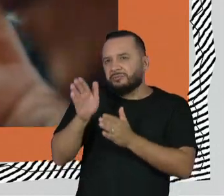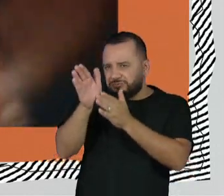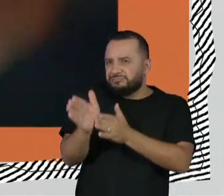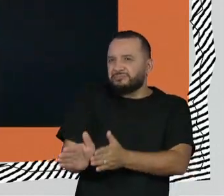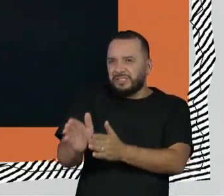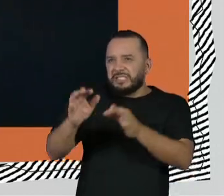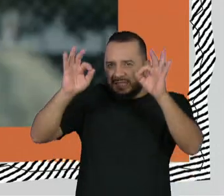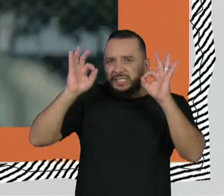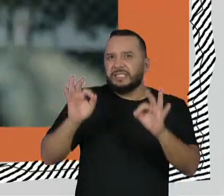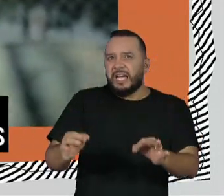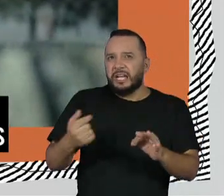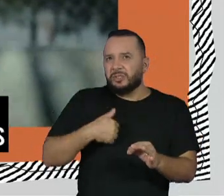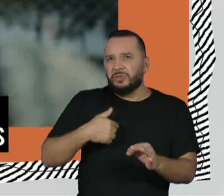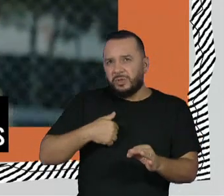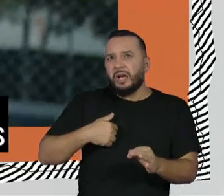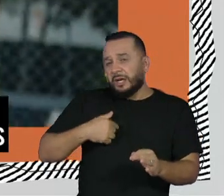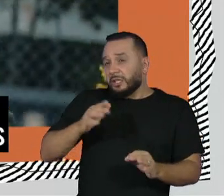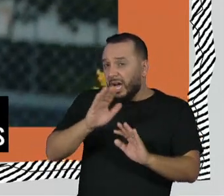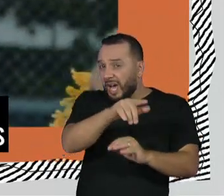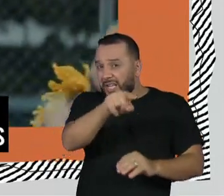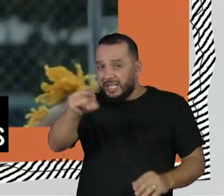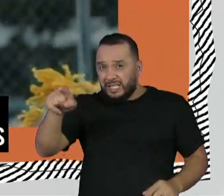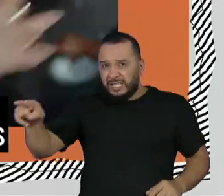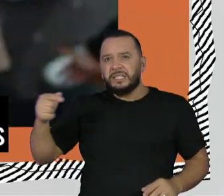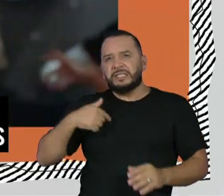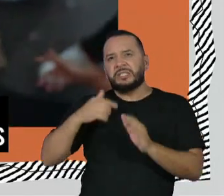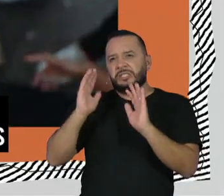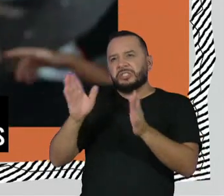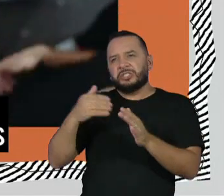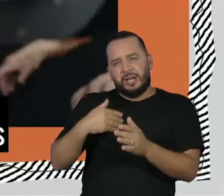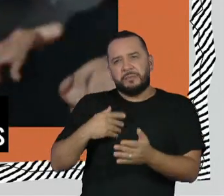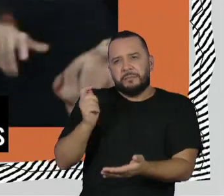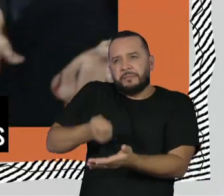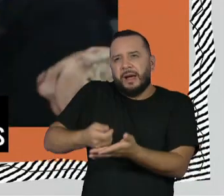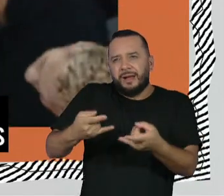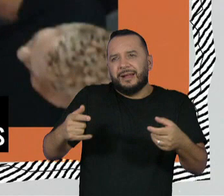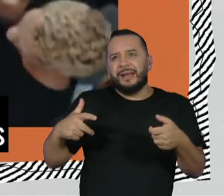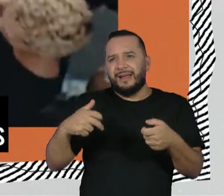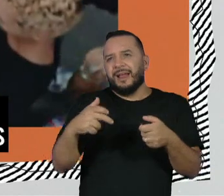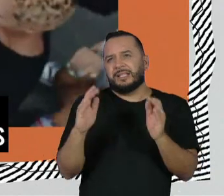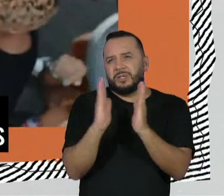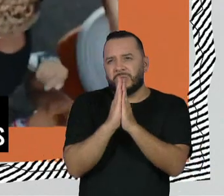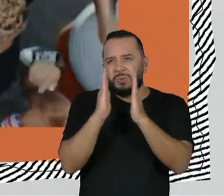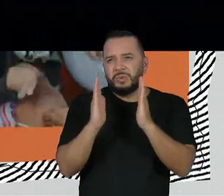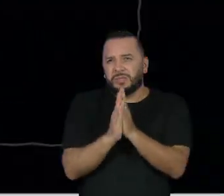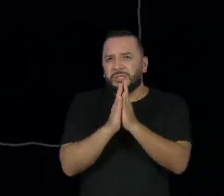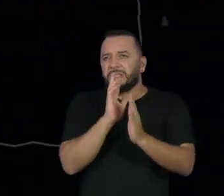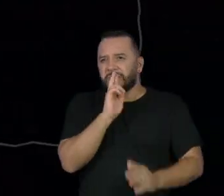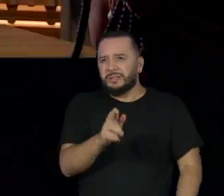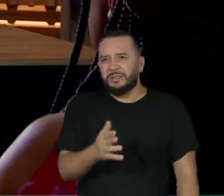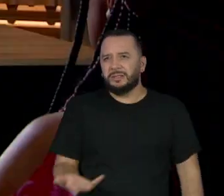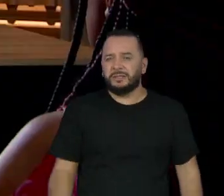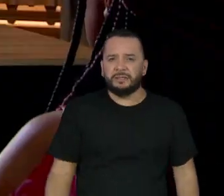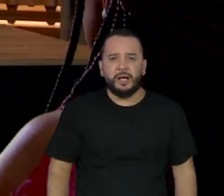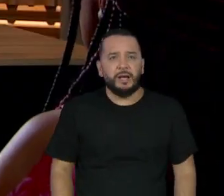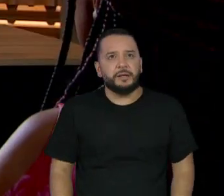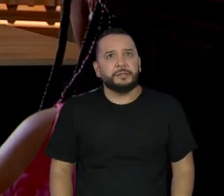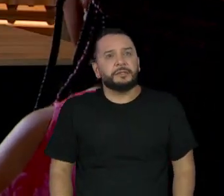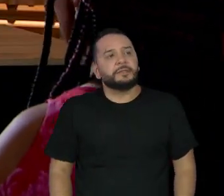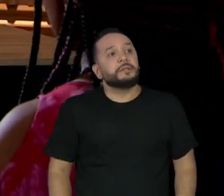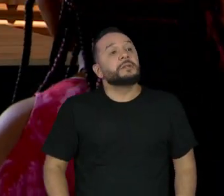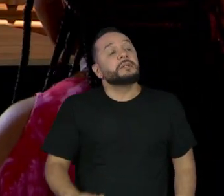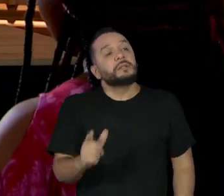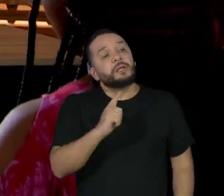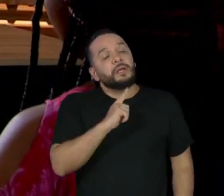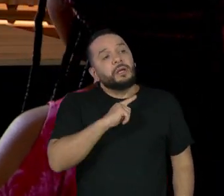paga a fé que me investem, dos coros até esgotar ingressos, mas sou o resultado das suas preces. Tem umas outras coisas